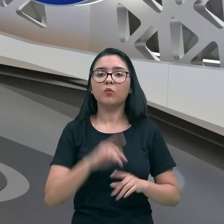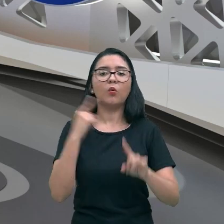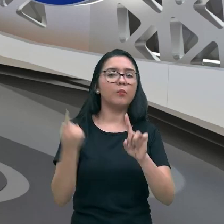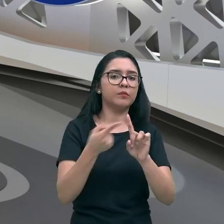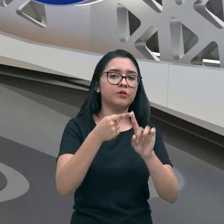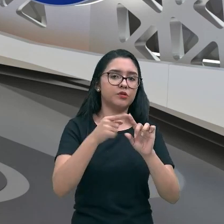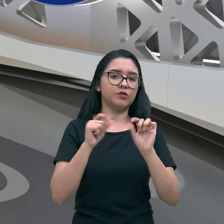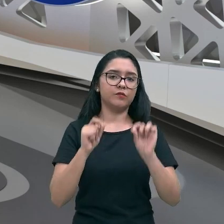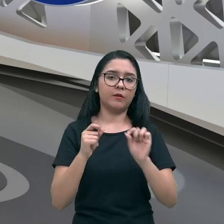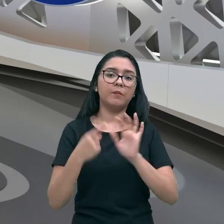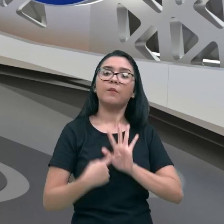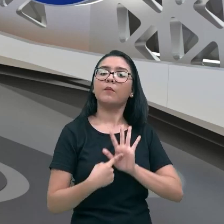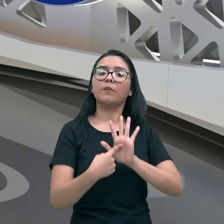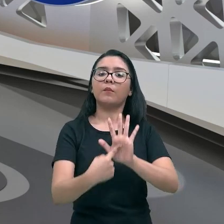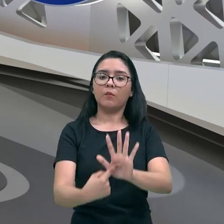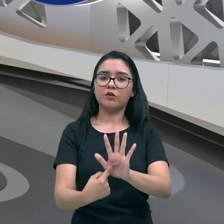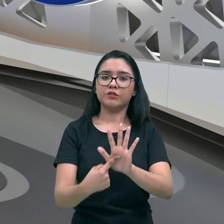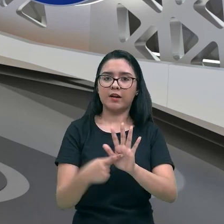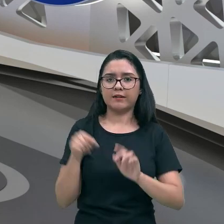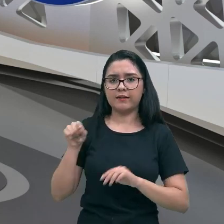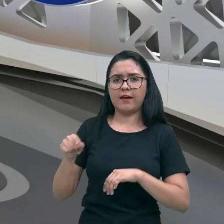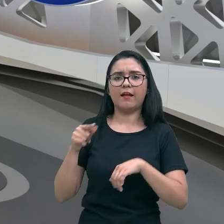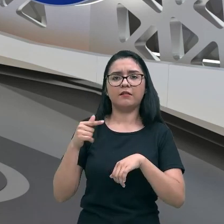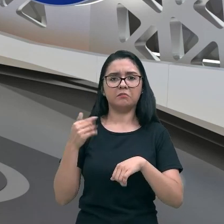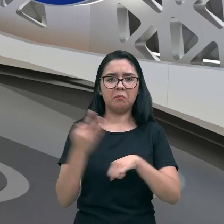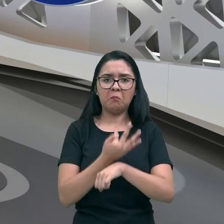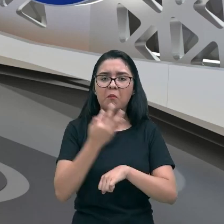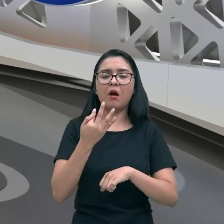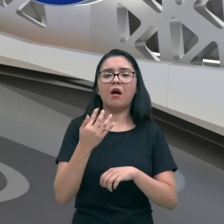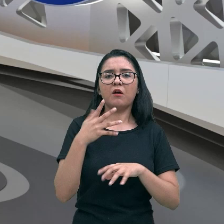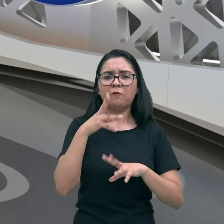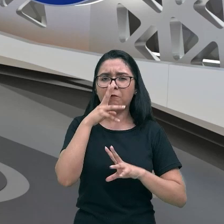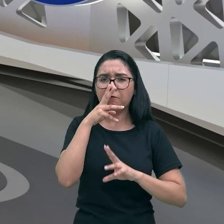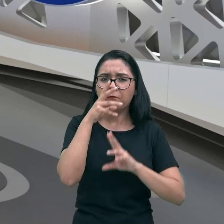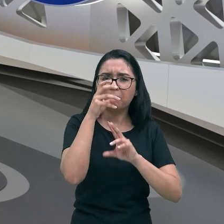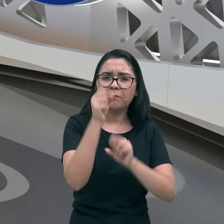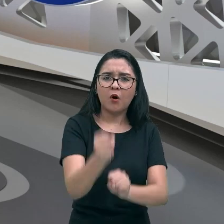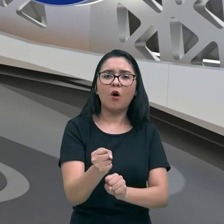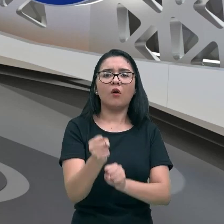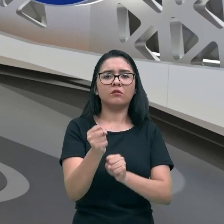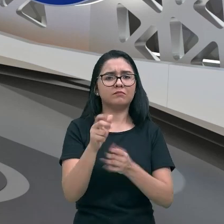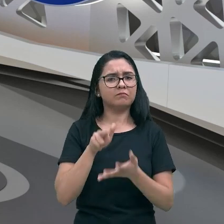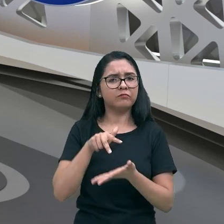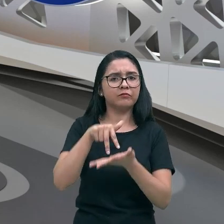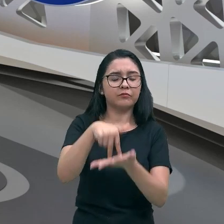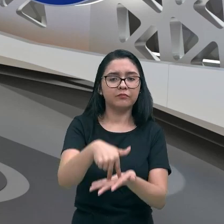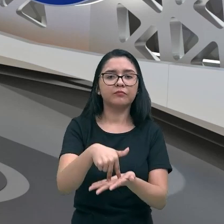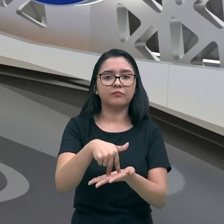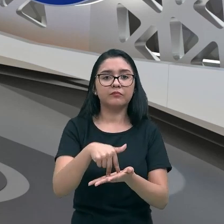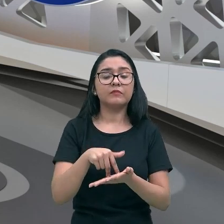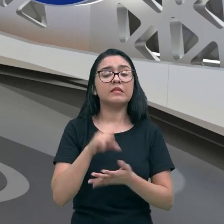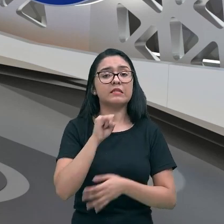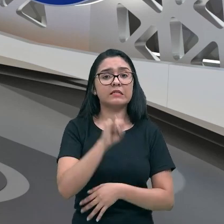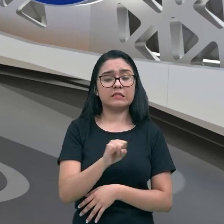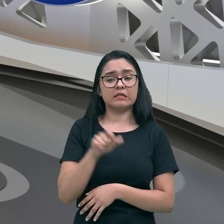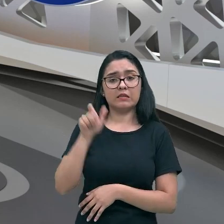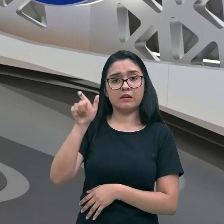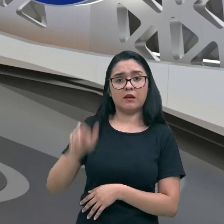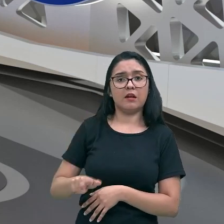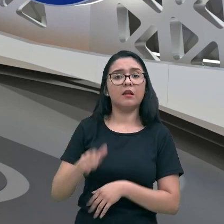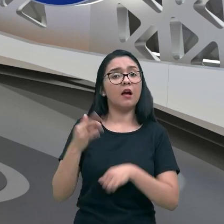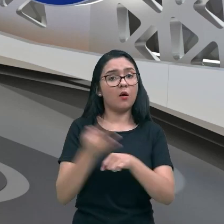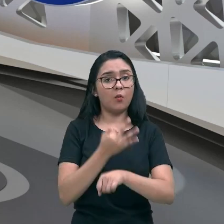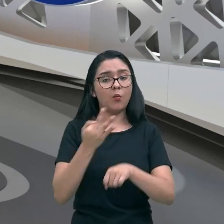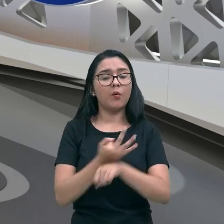a demonstração da resistência, da força, da perseverança. Se você aguenta passar por isso, então